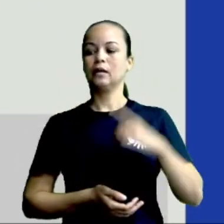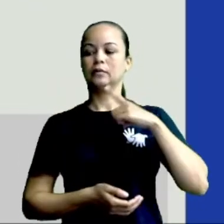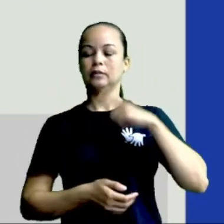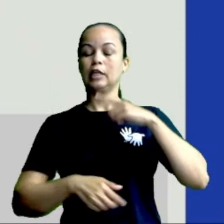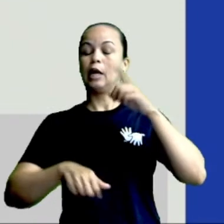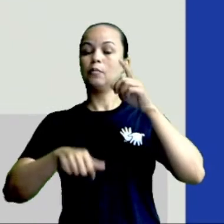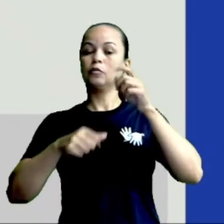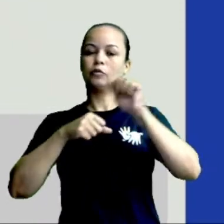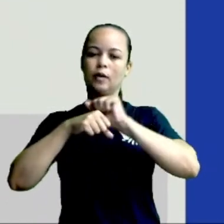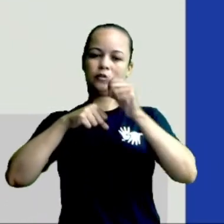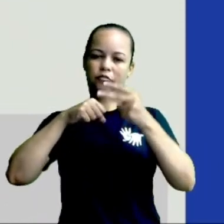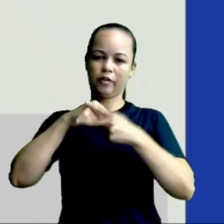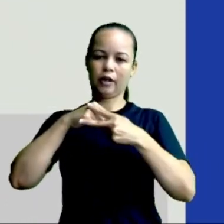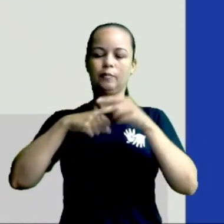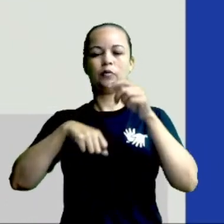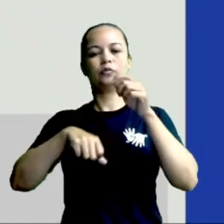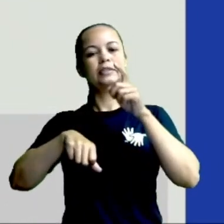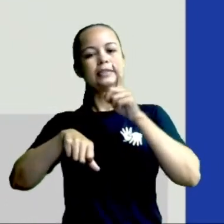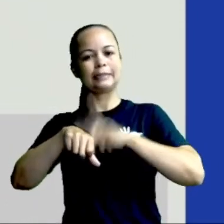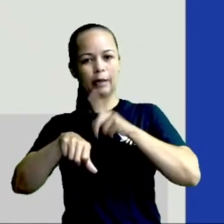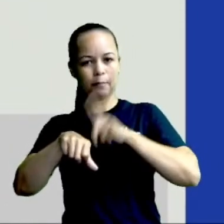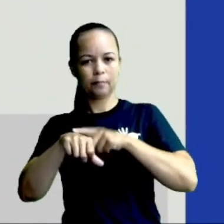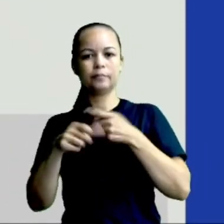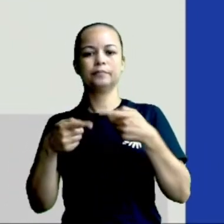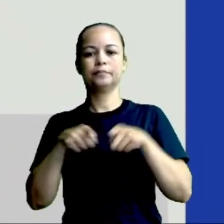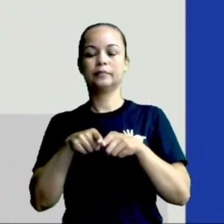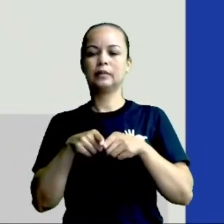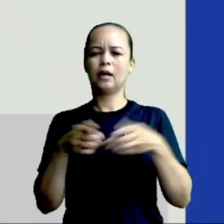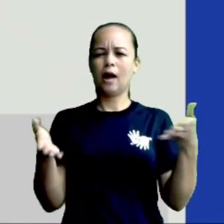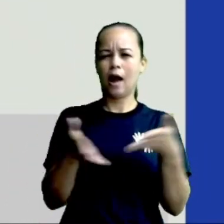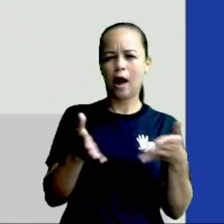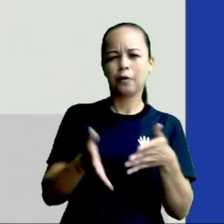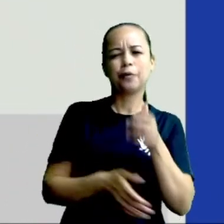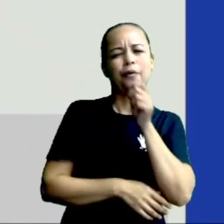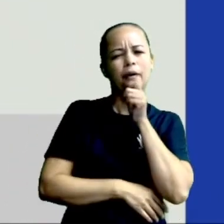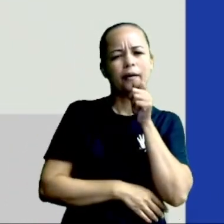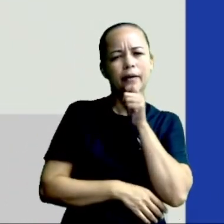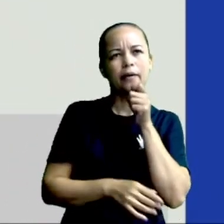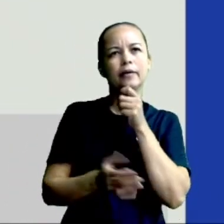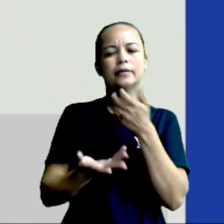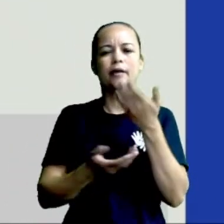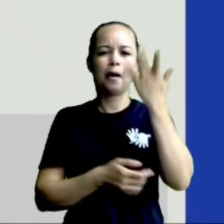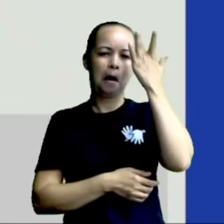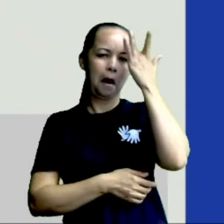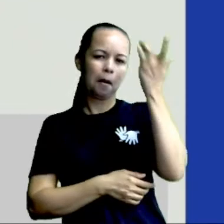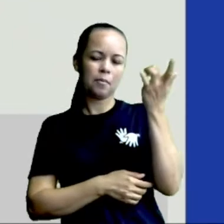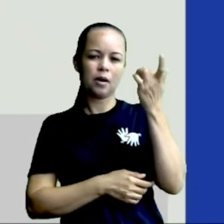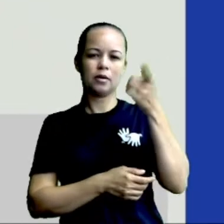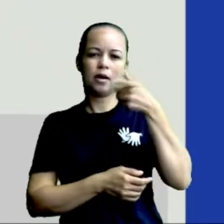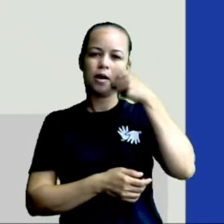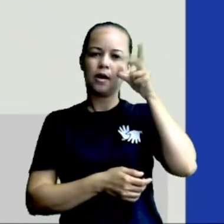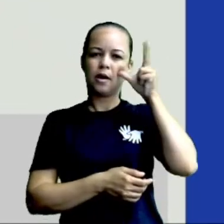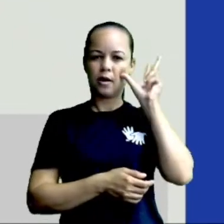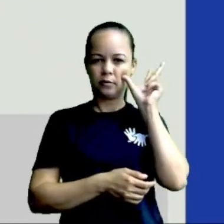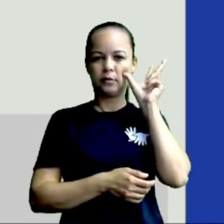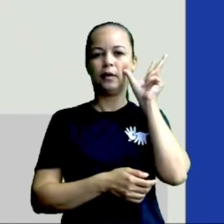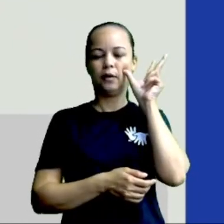de tempo. Agora, ainda, amanhã,